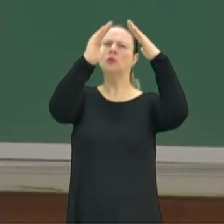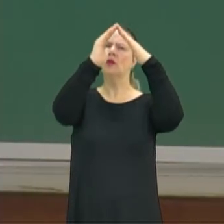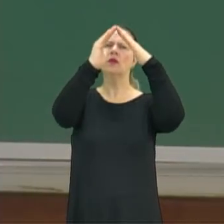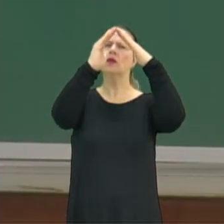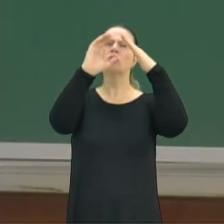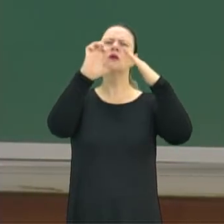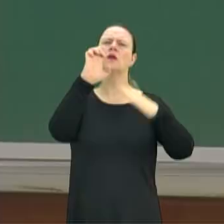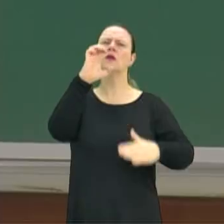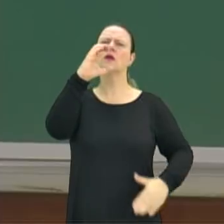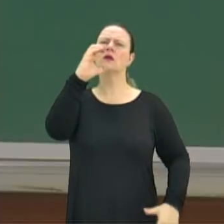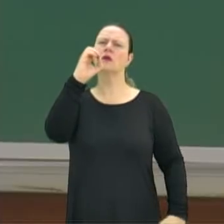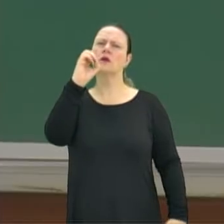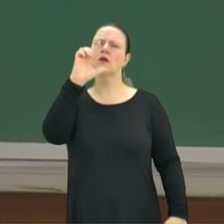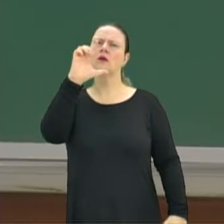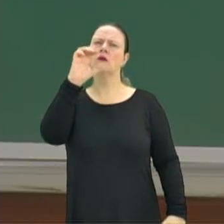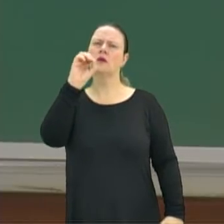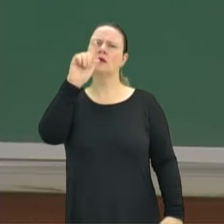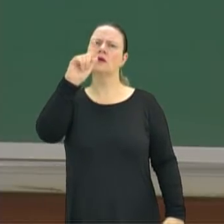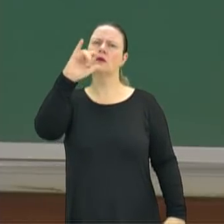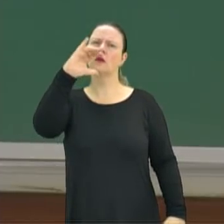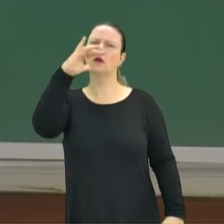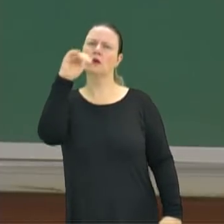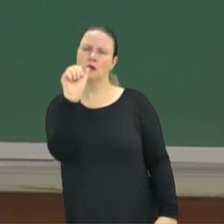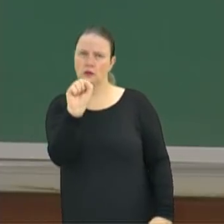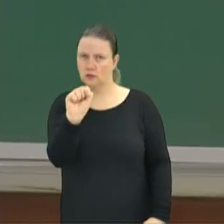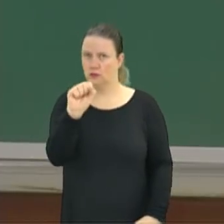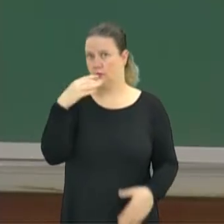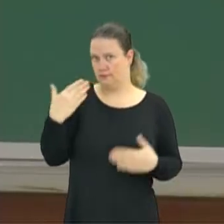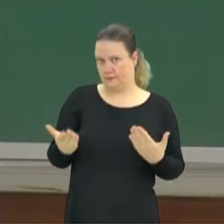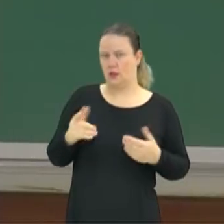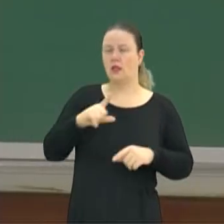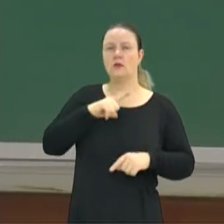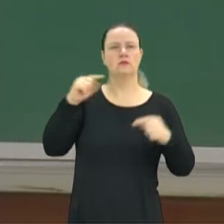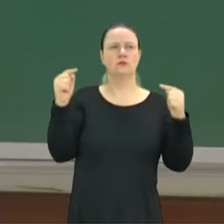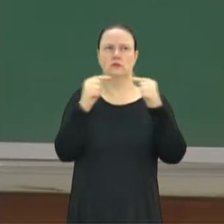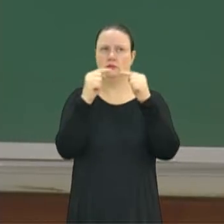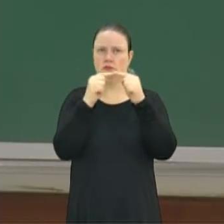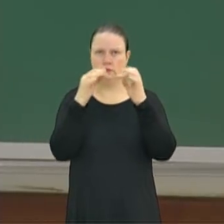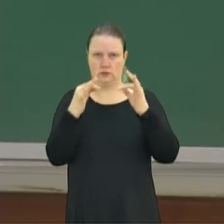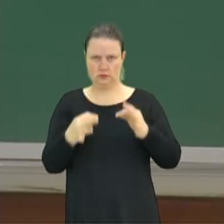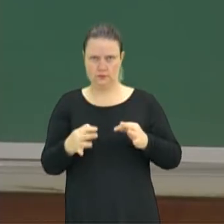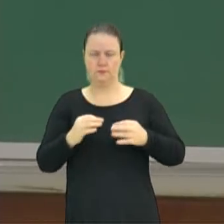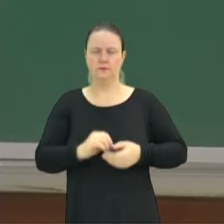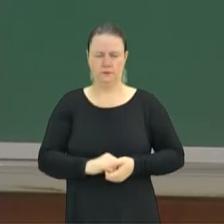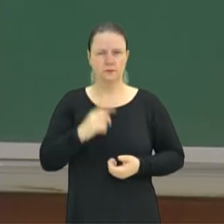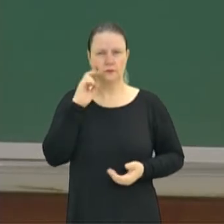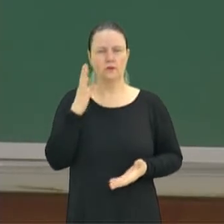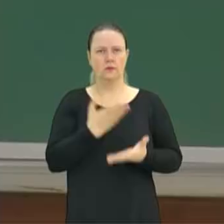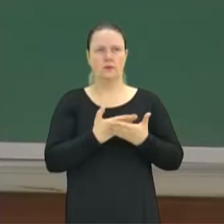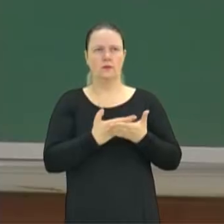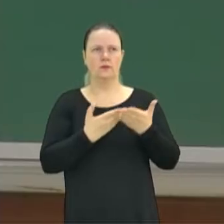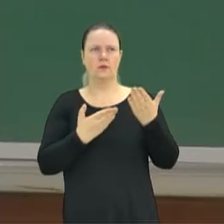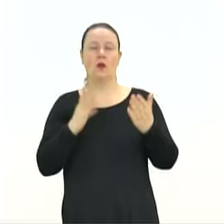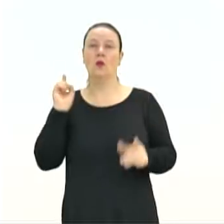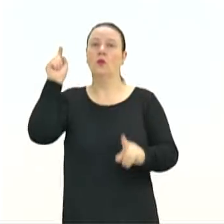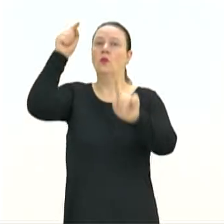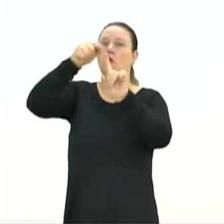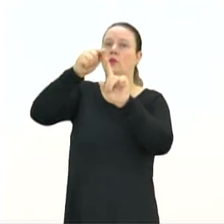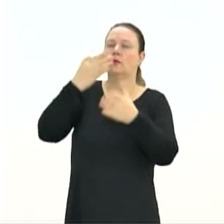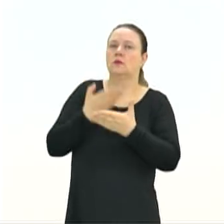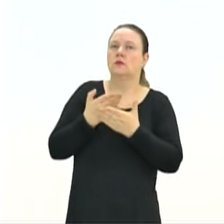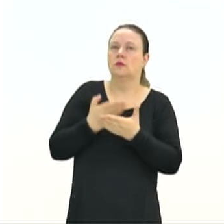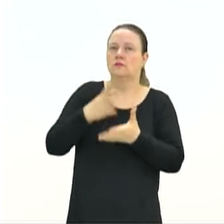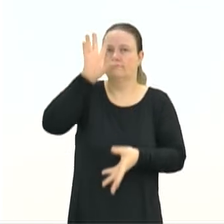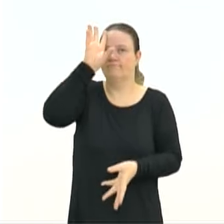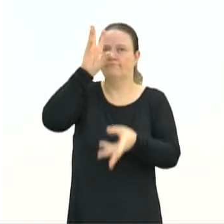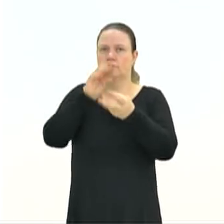tem tudo a ver com o assunto da aula passada, de cadeias e teias alimentares. Por quê? Vamos ver aqui, ó. O objetivo da aula de hoje, compreender a diferença